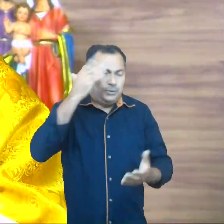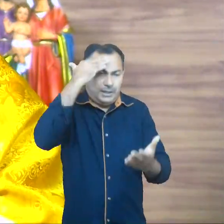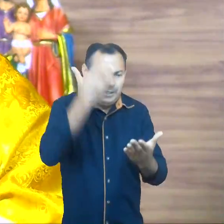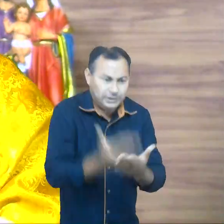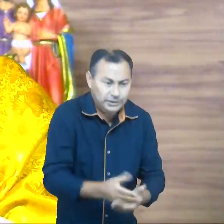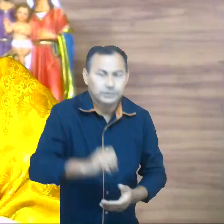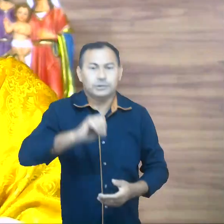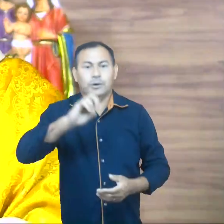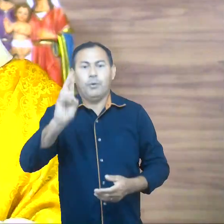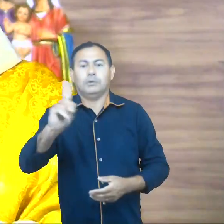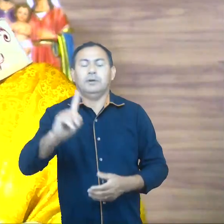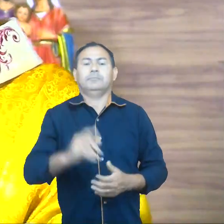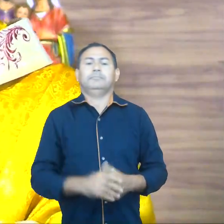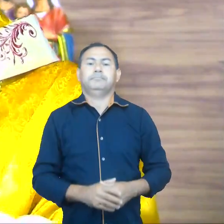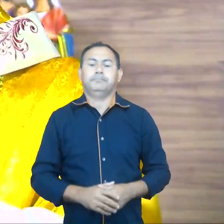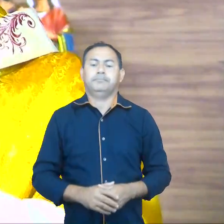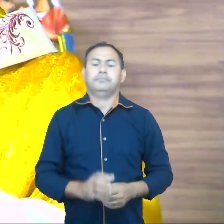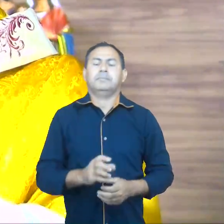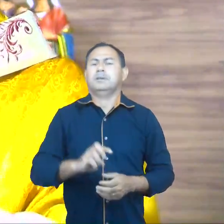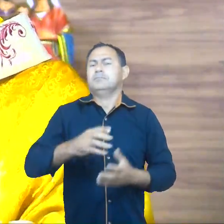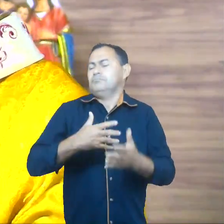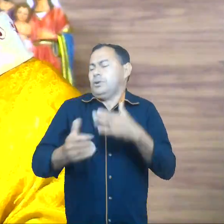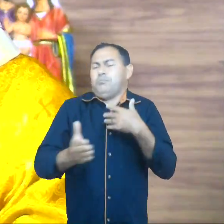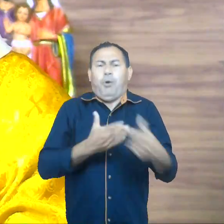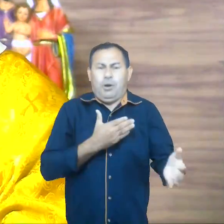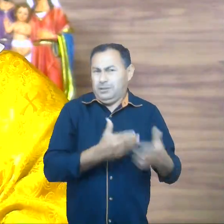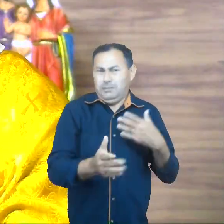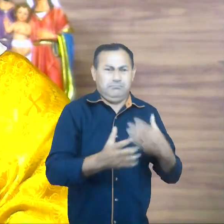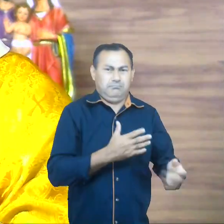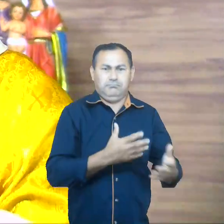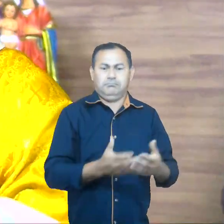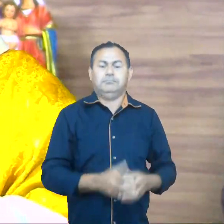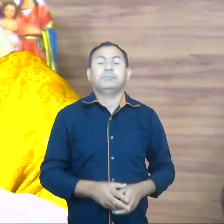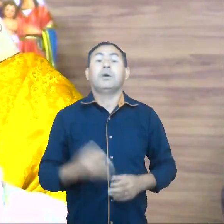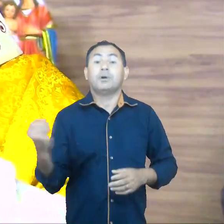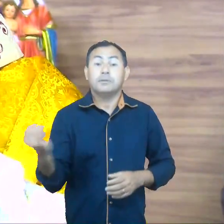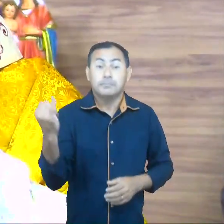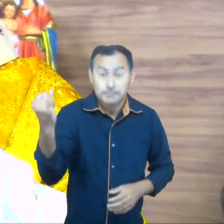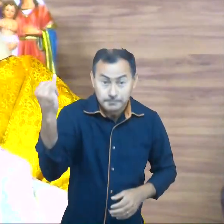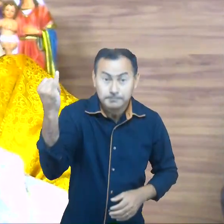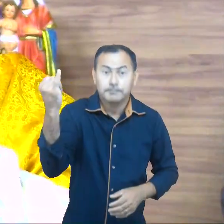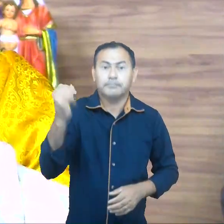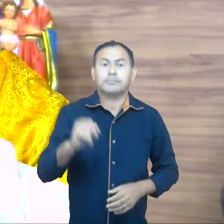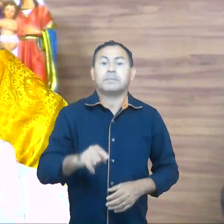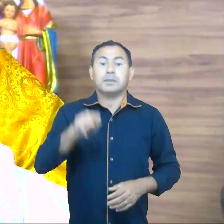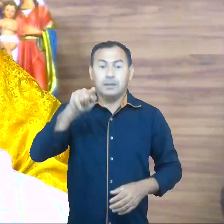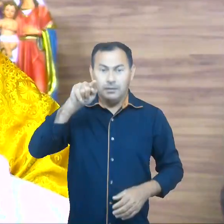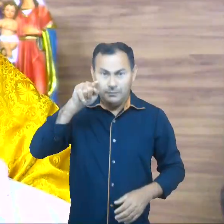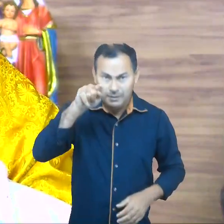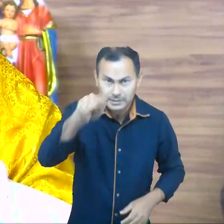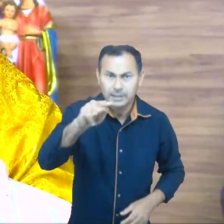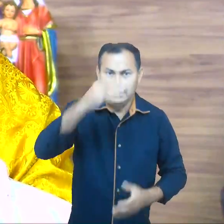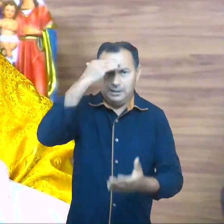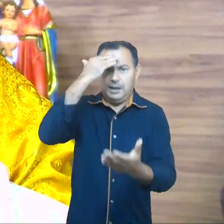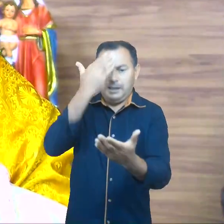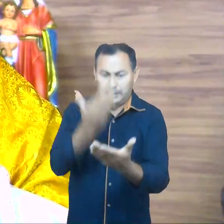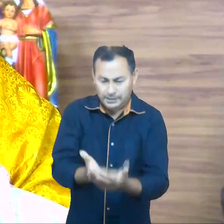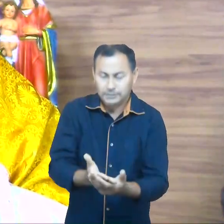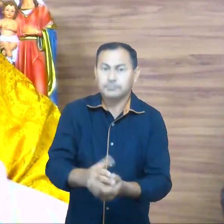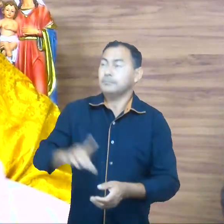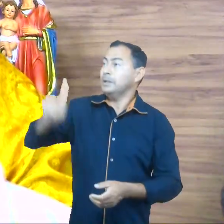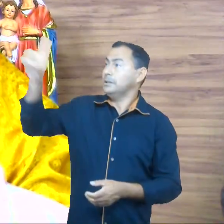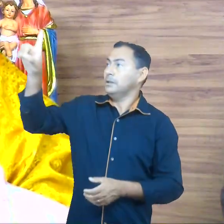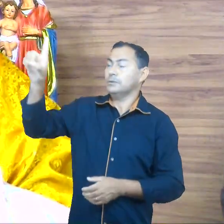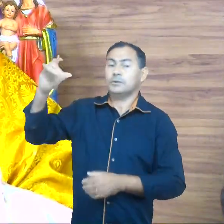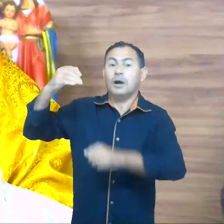acreditem, não interessa. O interessa é que você crê e que Deus